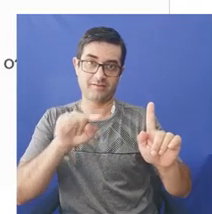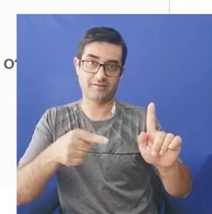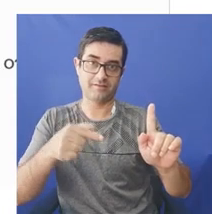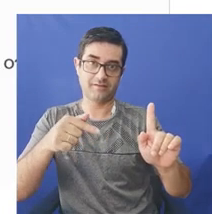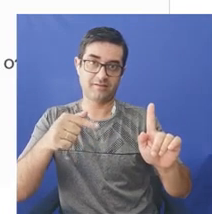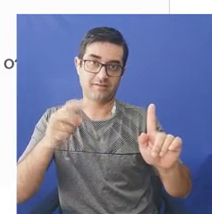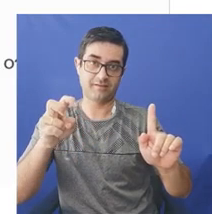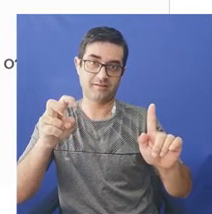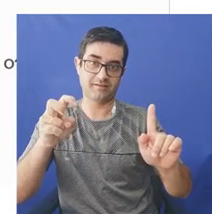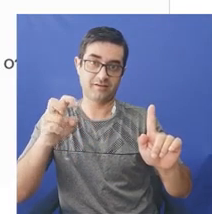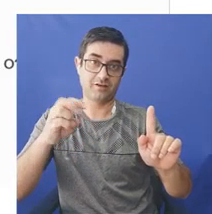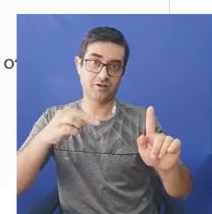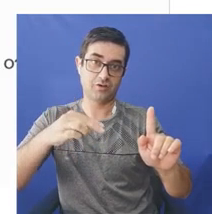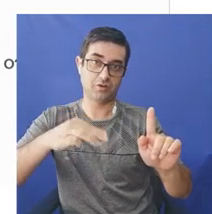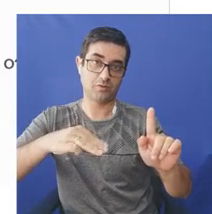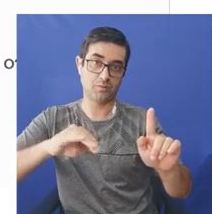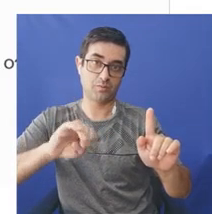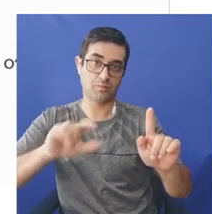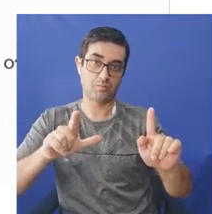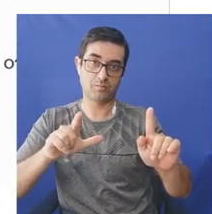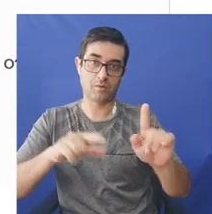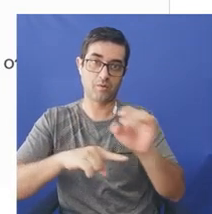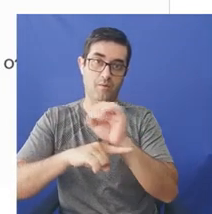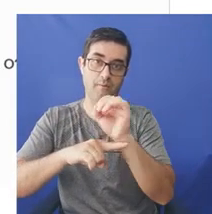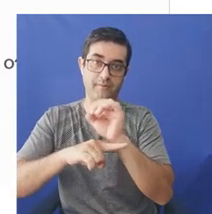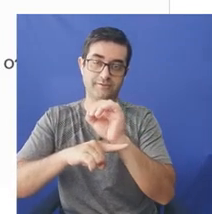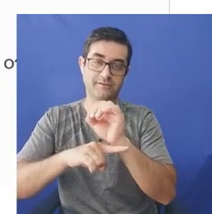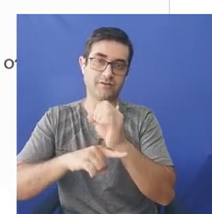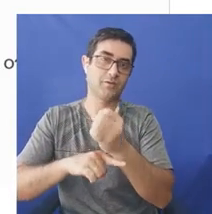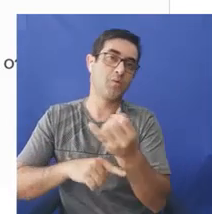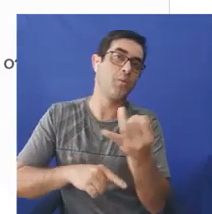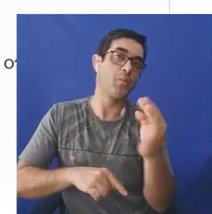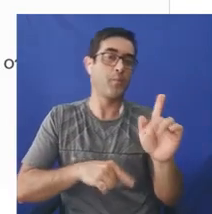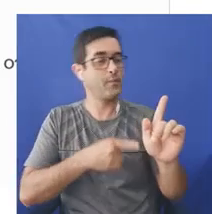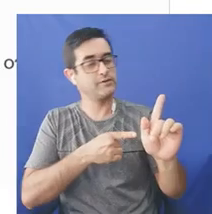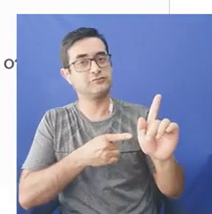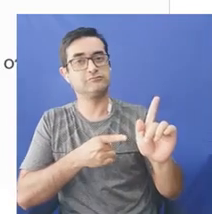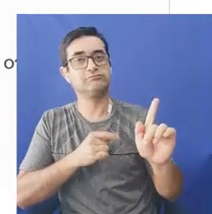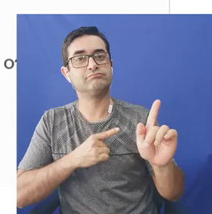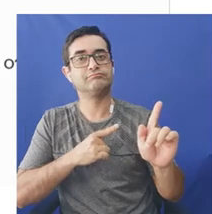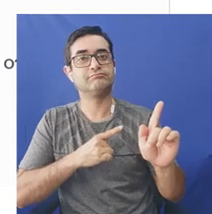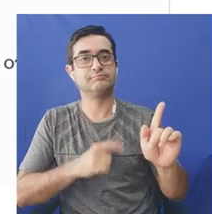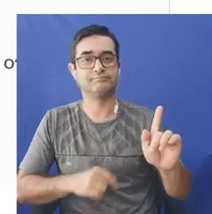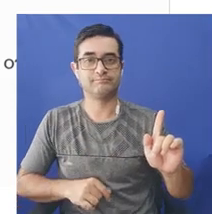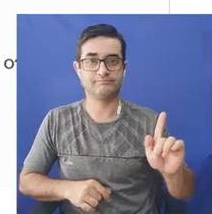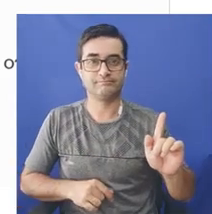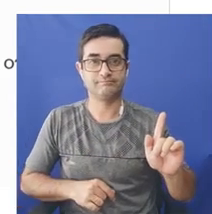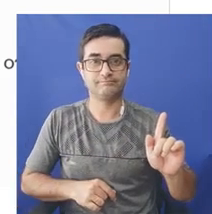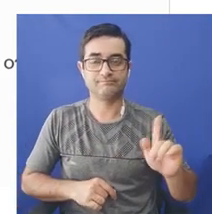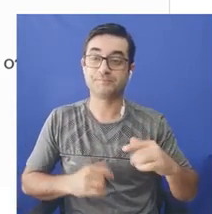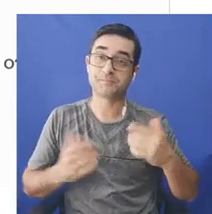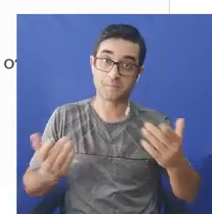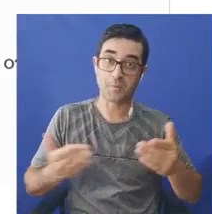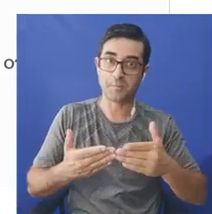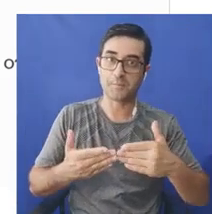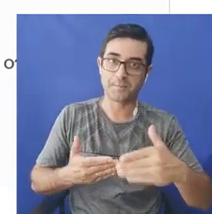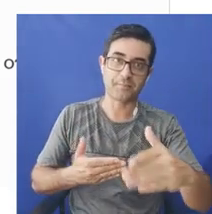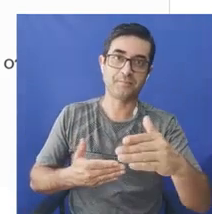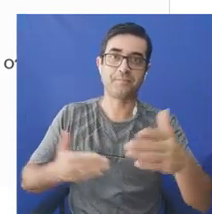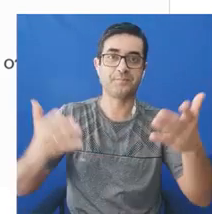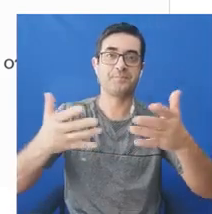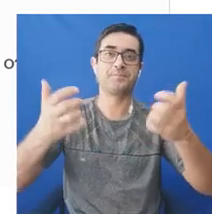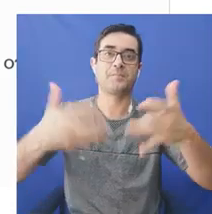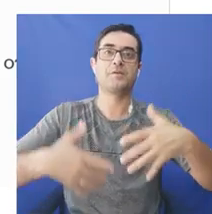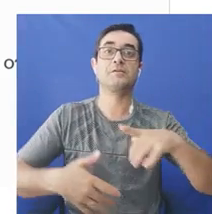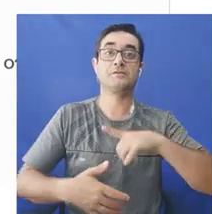15,75 mols de oxigênio? A gente vai usar a mesma relação essa daqui. Só que agora eu